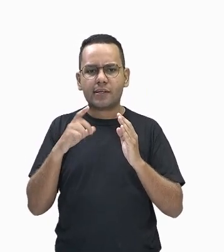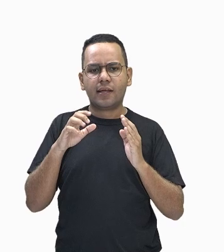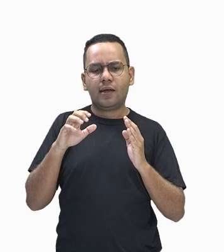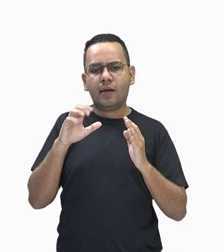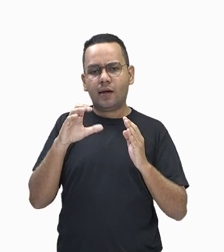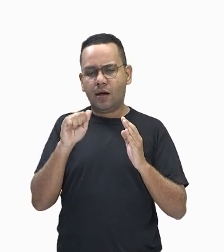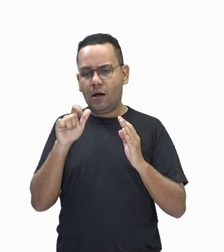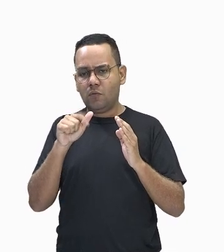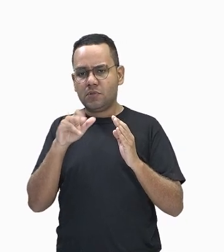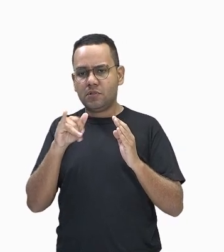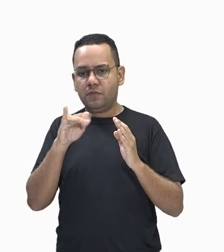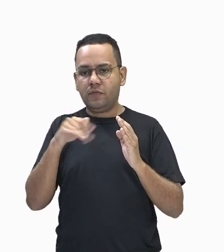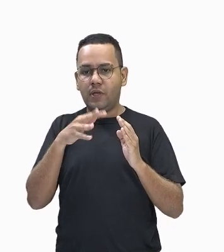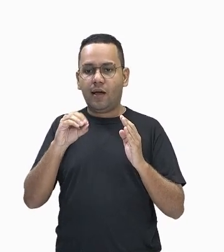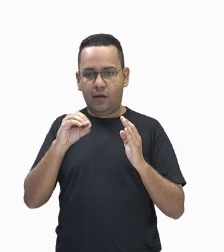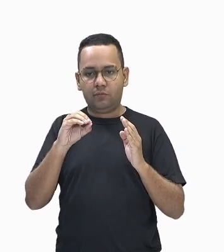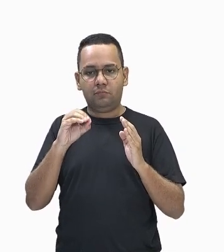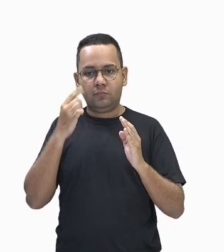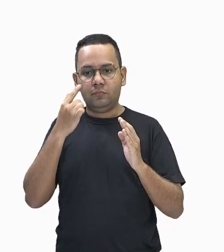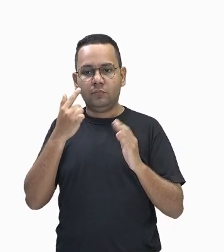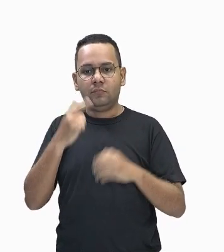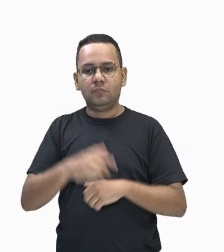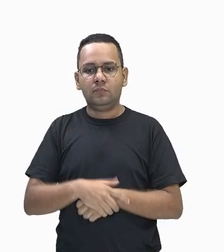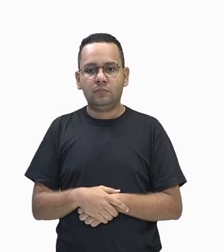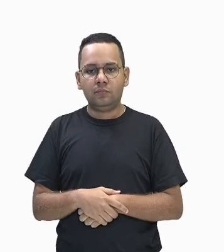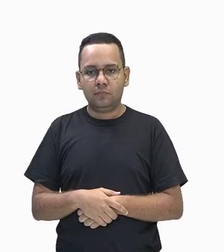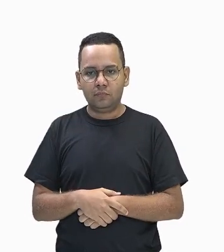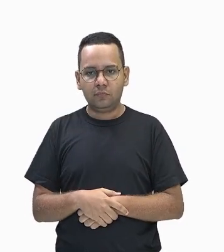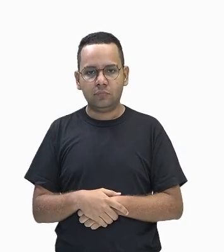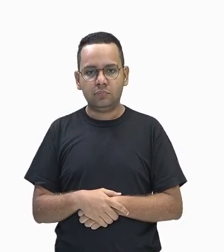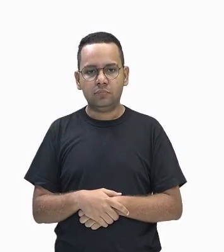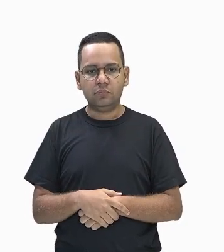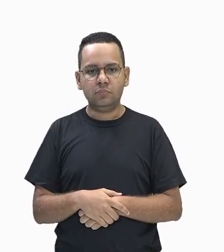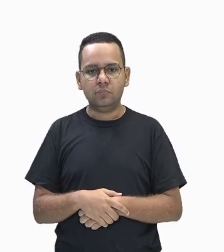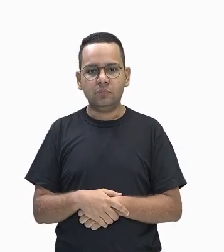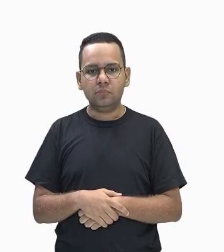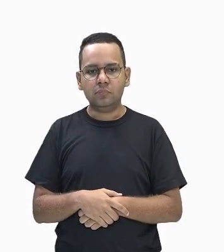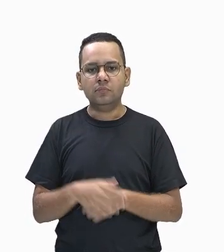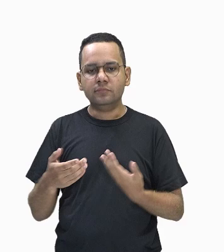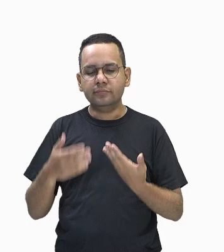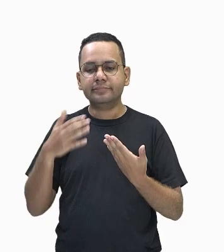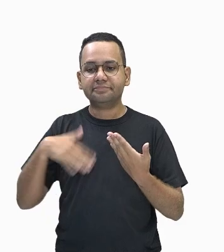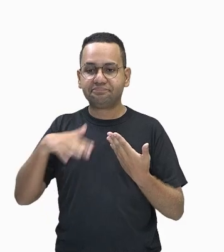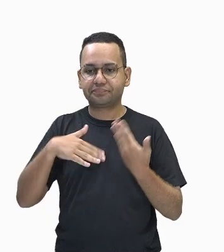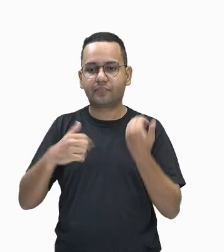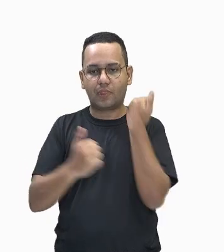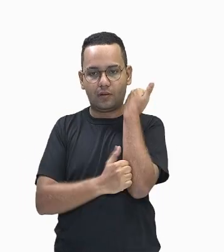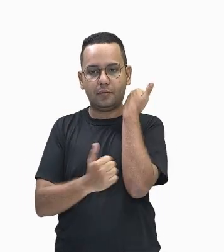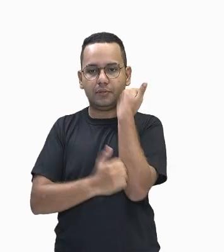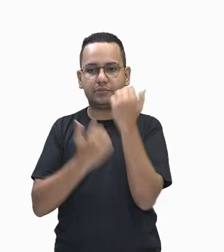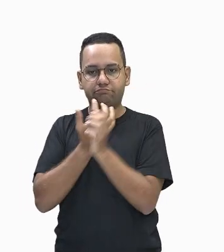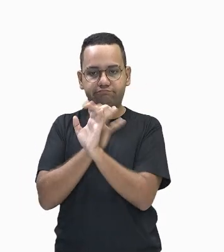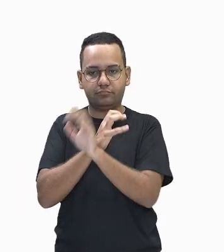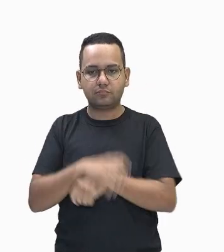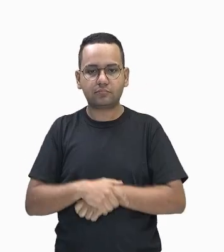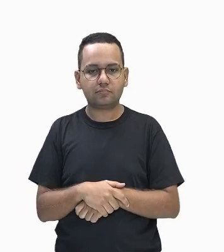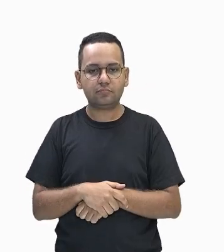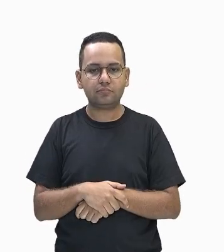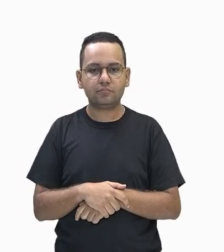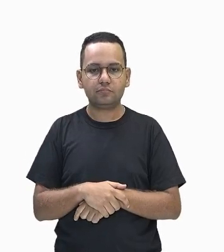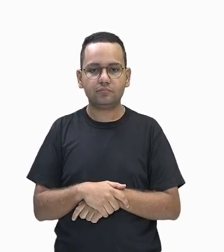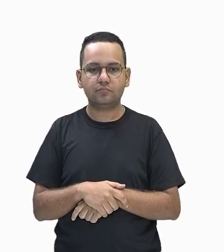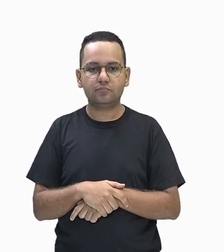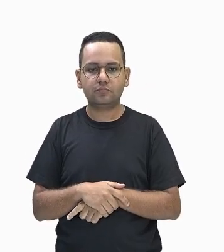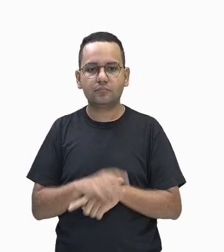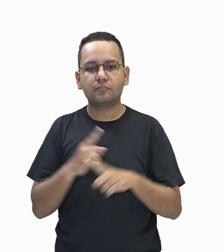do cálcio, tá bom? Tecido extracelular calcificado, chamado de matriz óssea. Sua composição é metade orgânica, né,